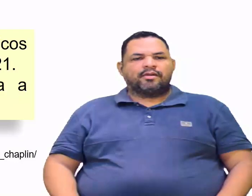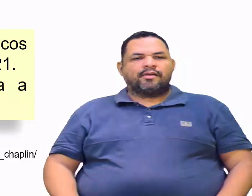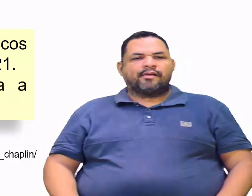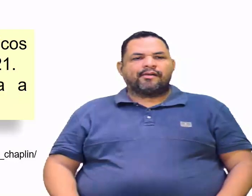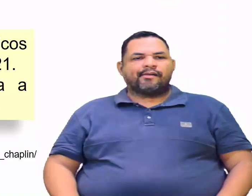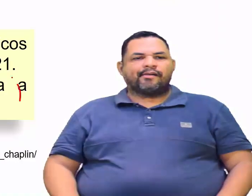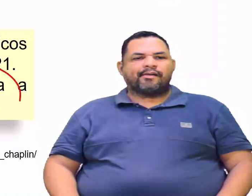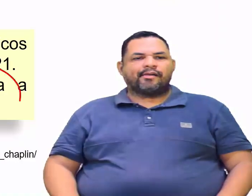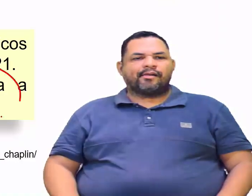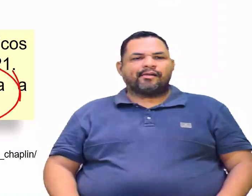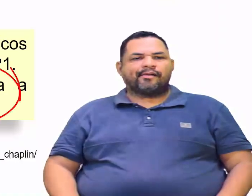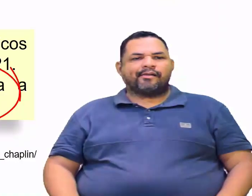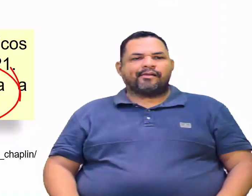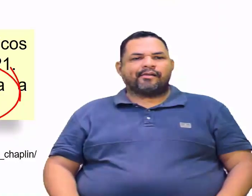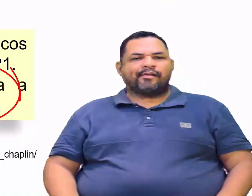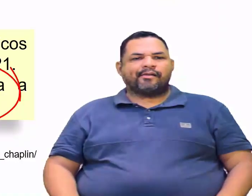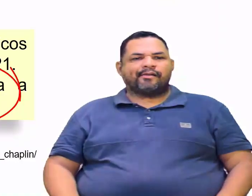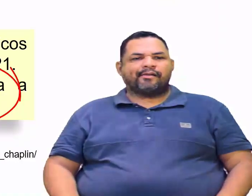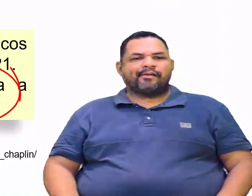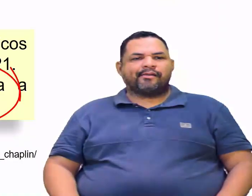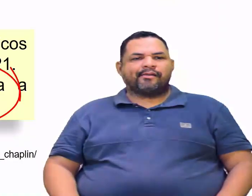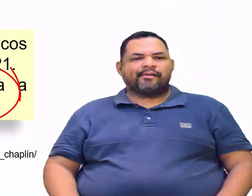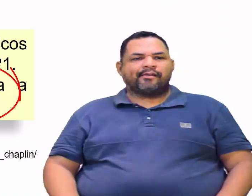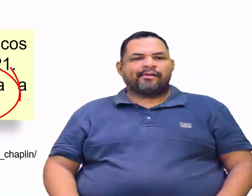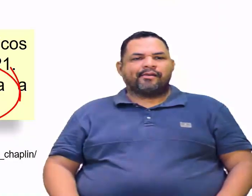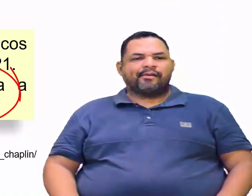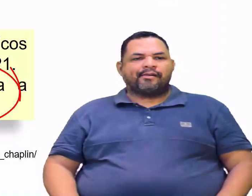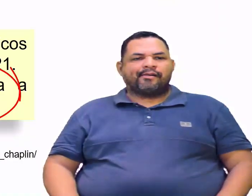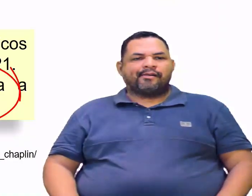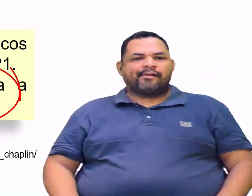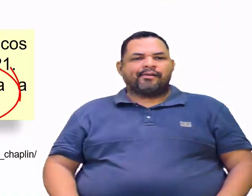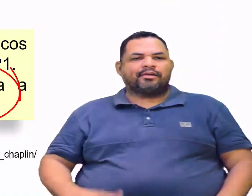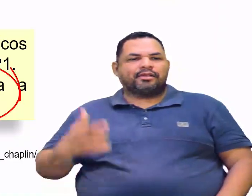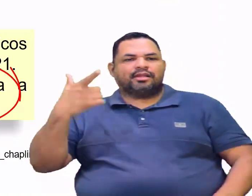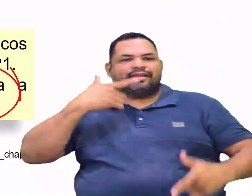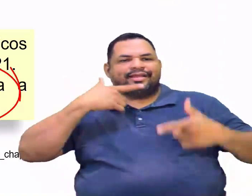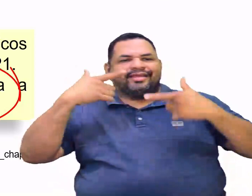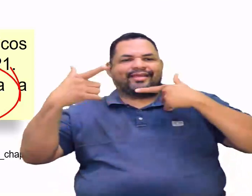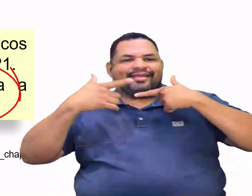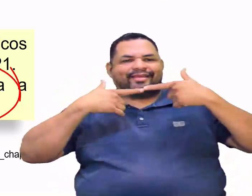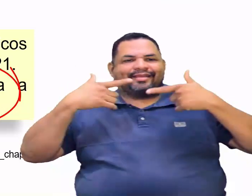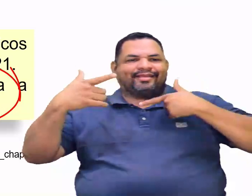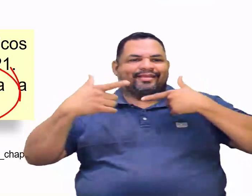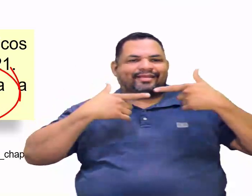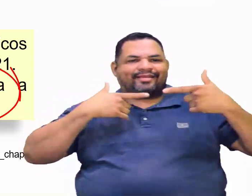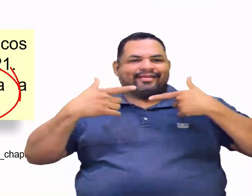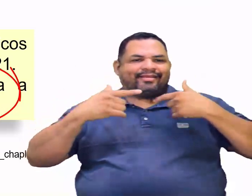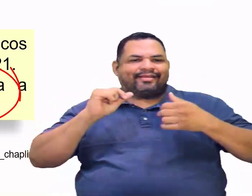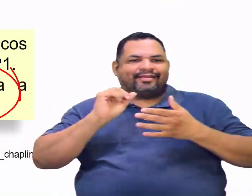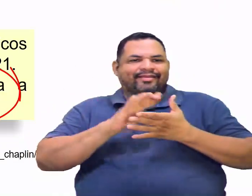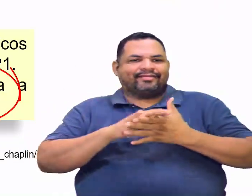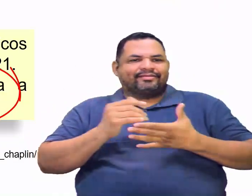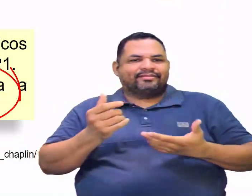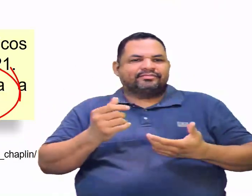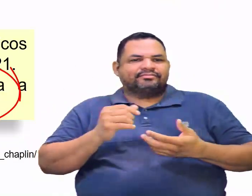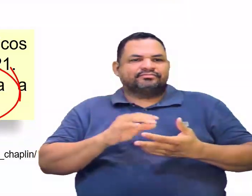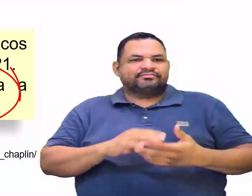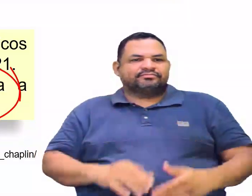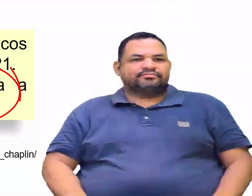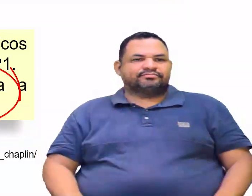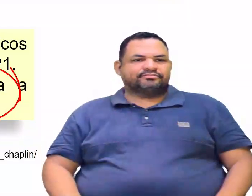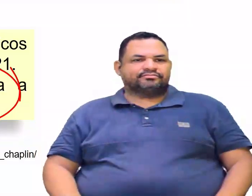Onde ele satiriza, ele ri, né? Ele faz